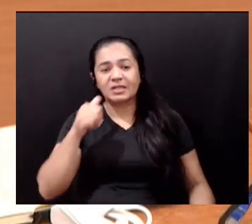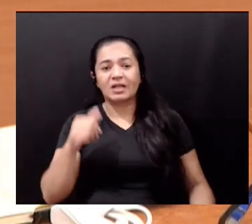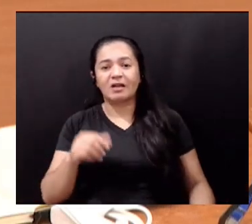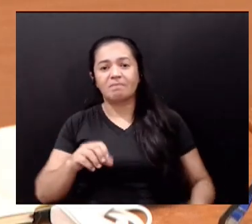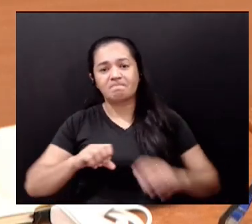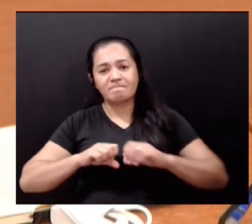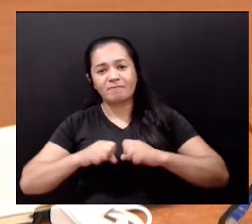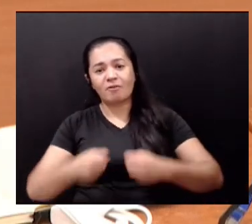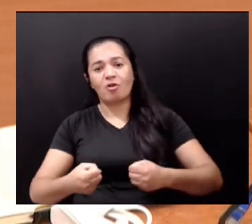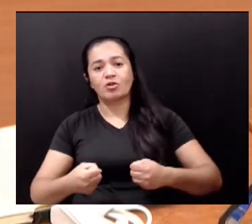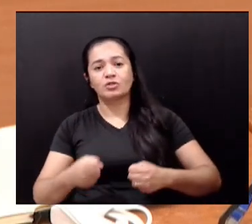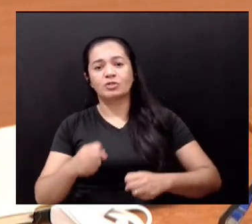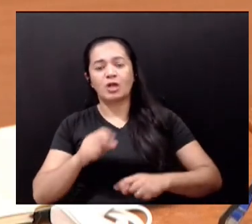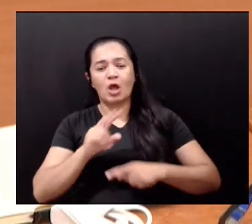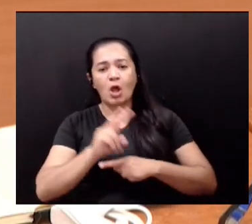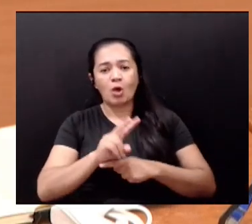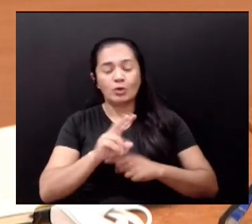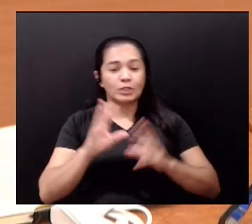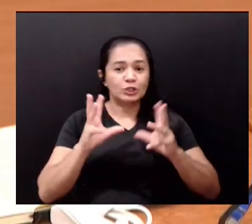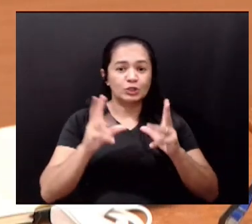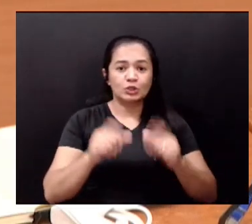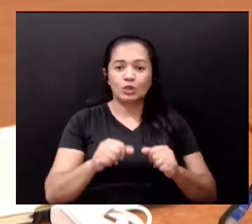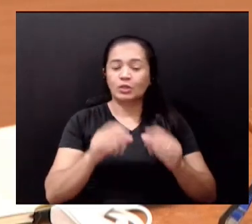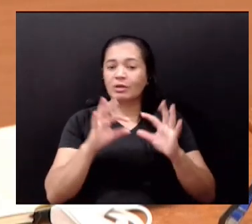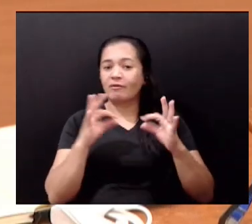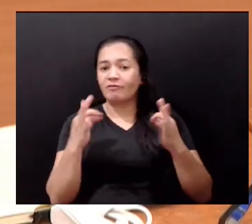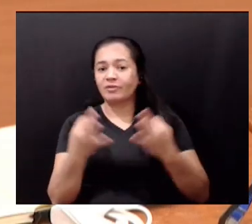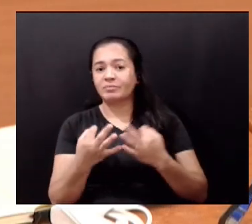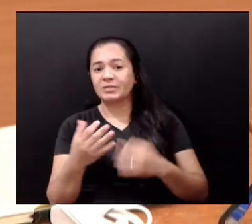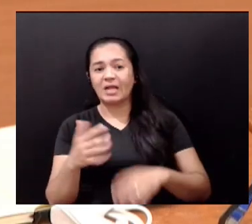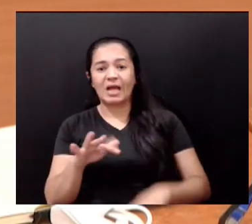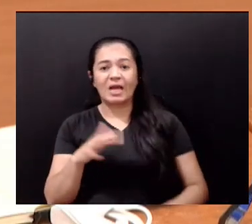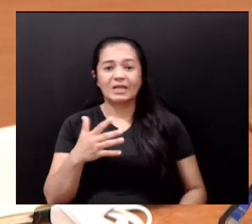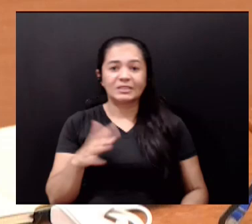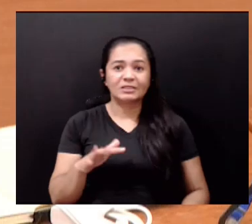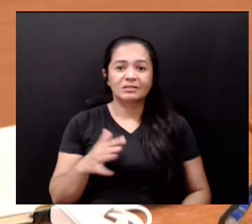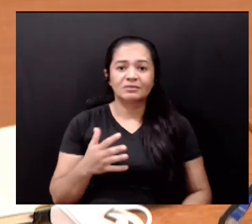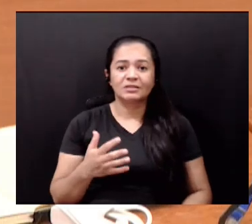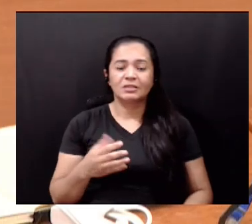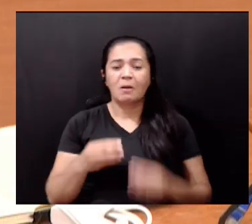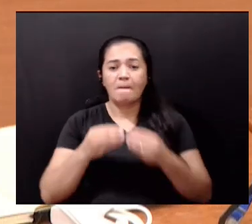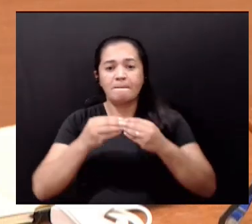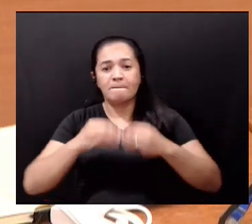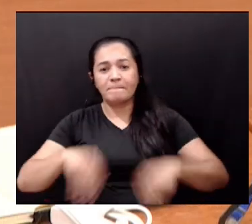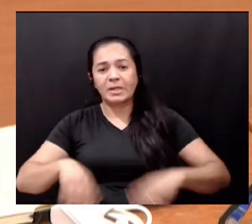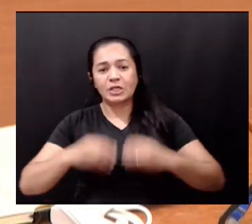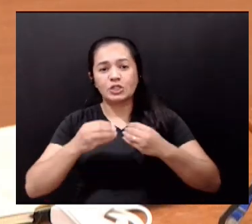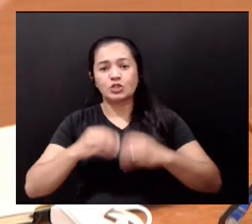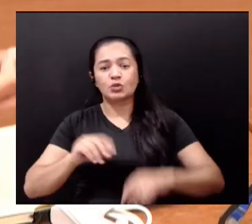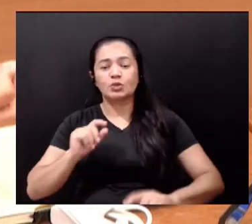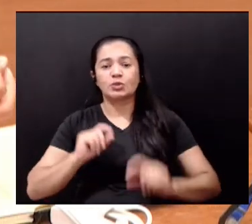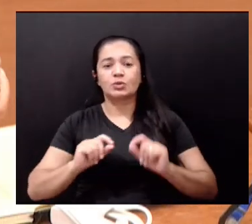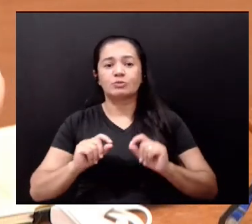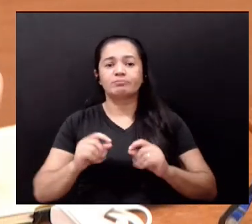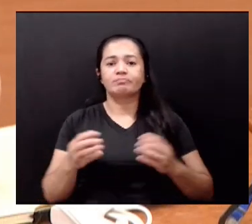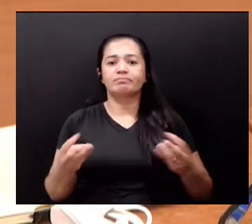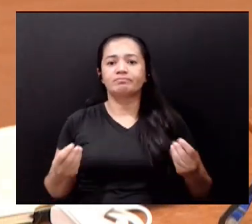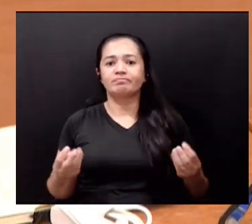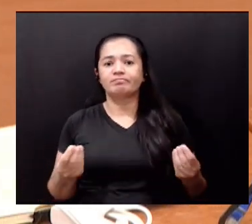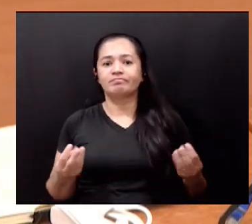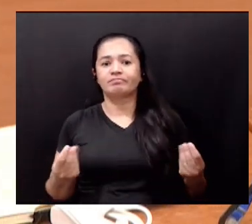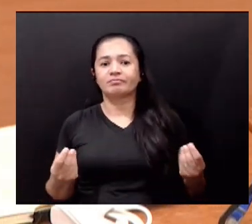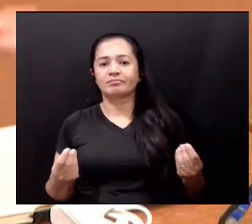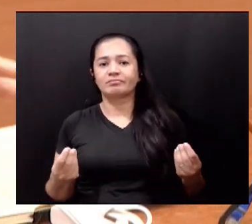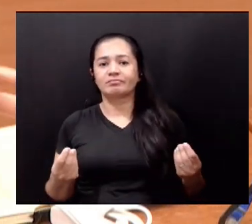cuidado de toda a família, muitas vezes tendo prejuízo na sua realocação no mercado